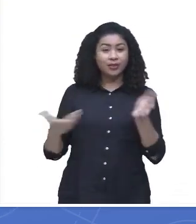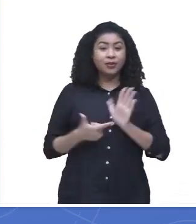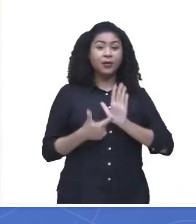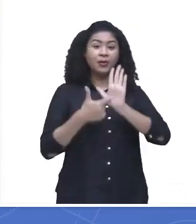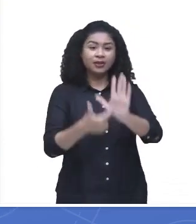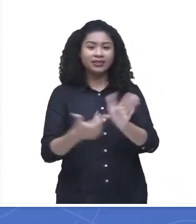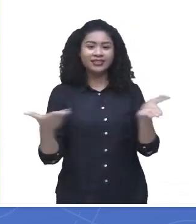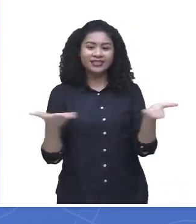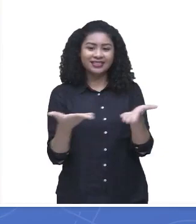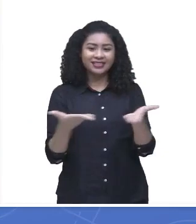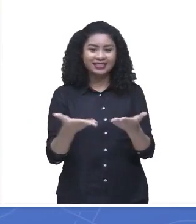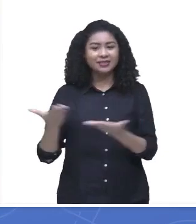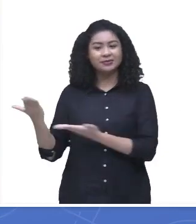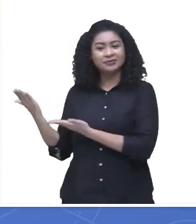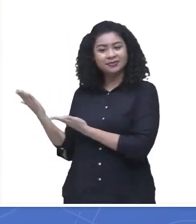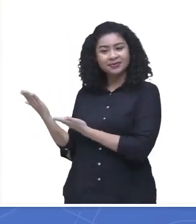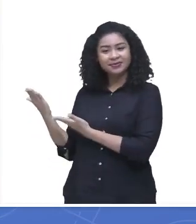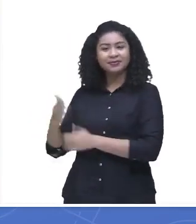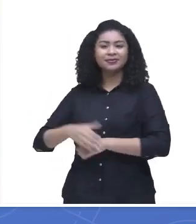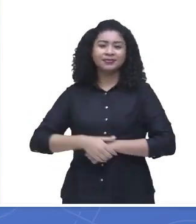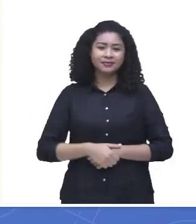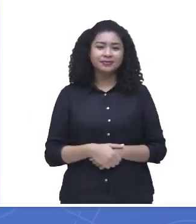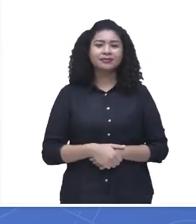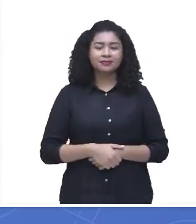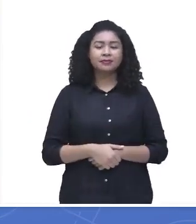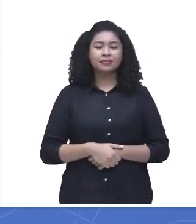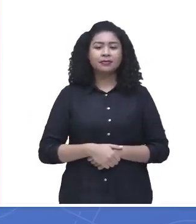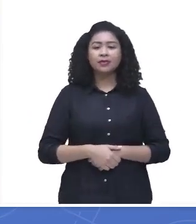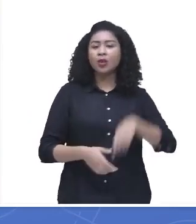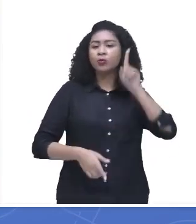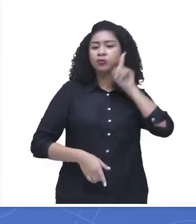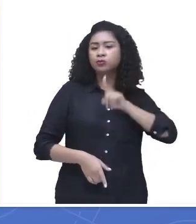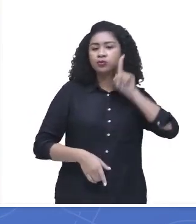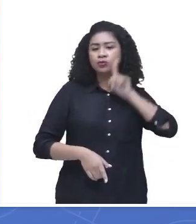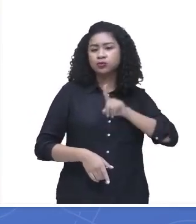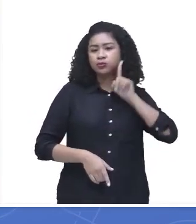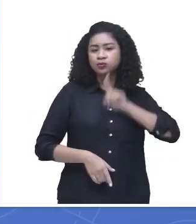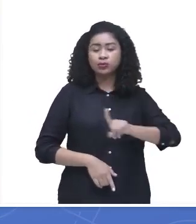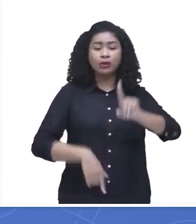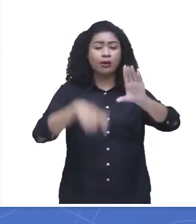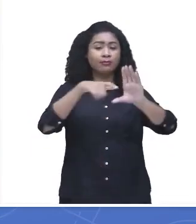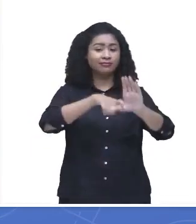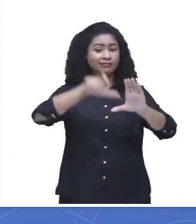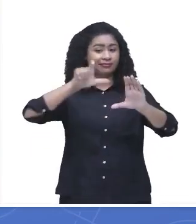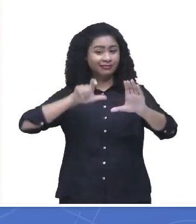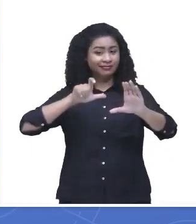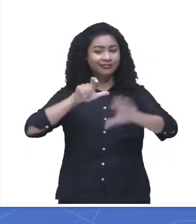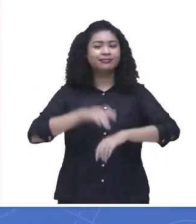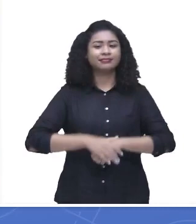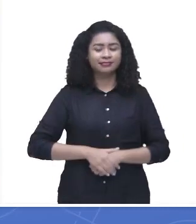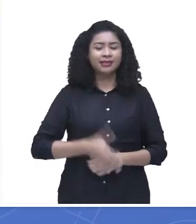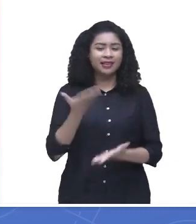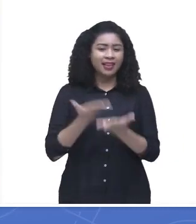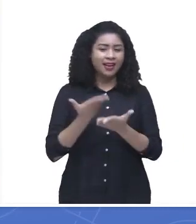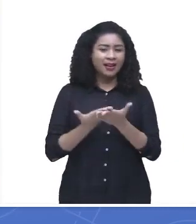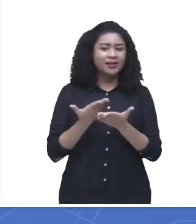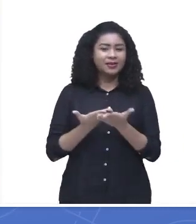de hoje. Olha aí, a independência dos Estados Unidos, né? O conteúdo que nós vimos na aula de hoje, e a nossa aula de hoje é